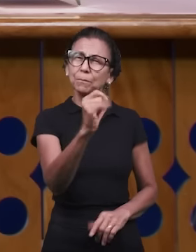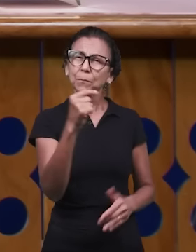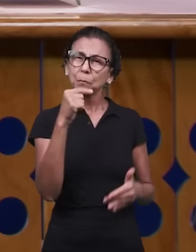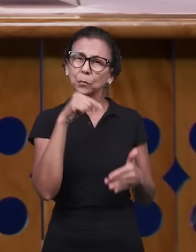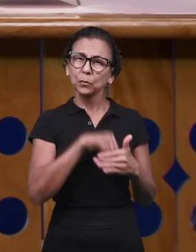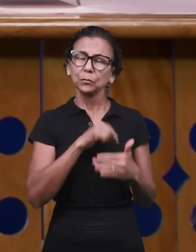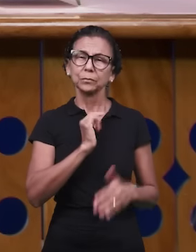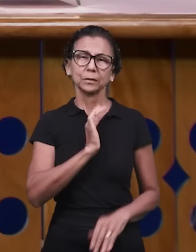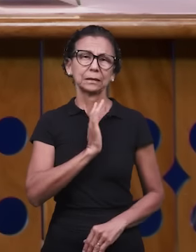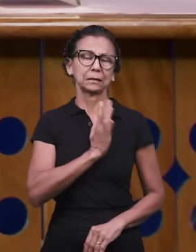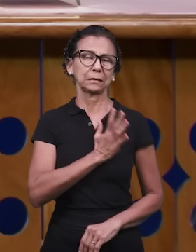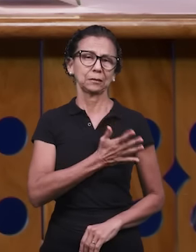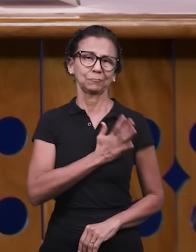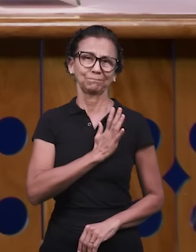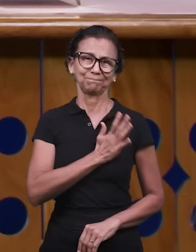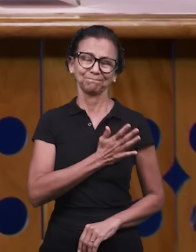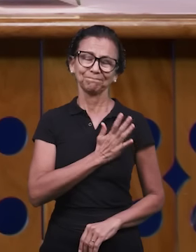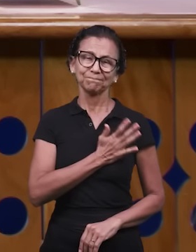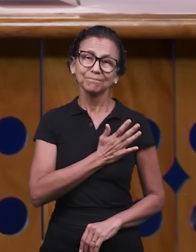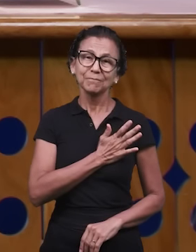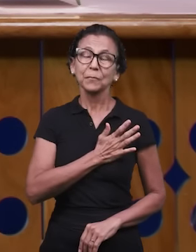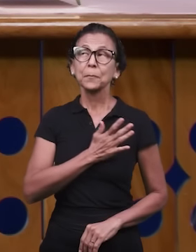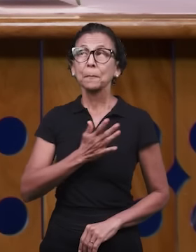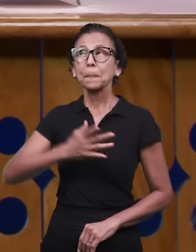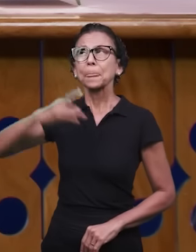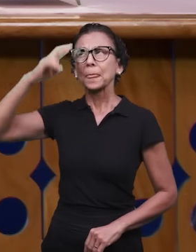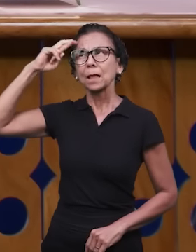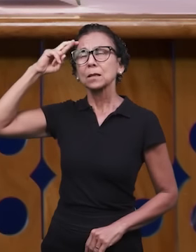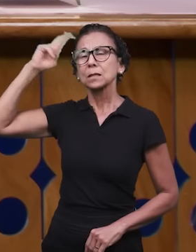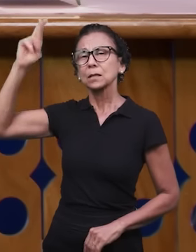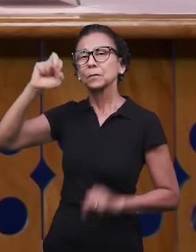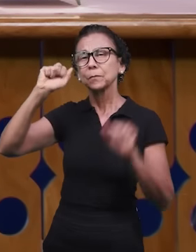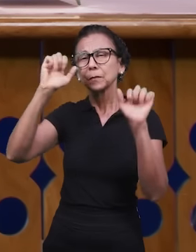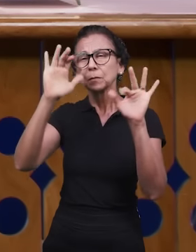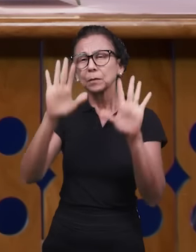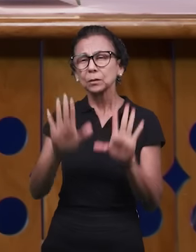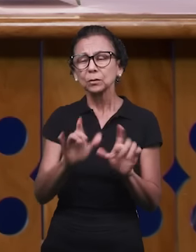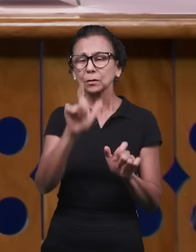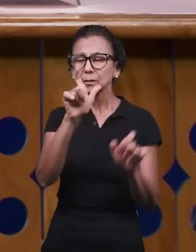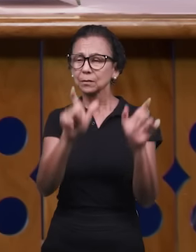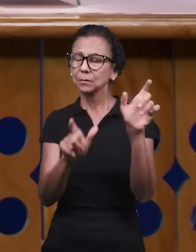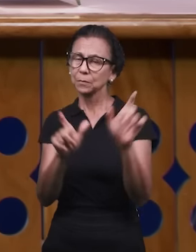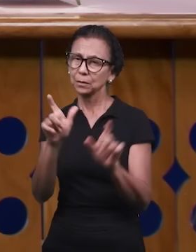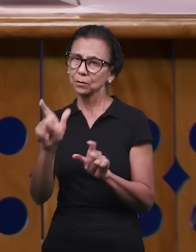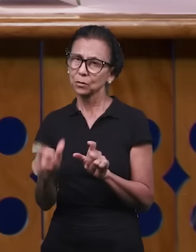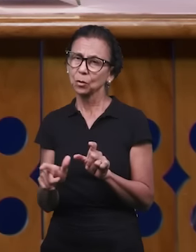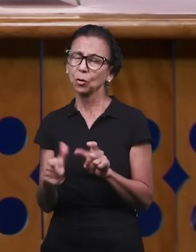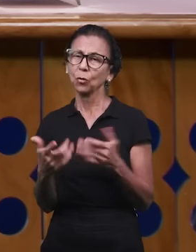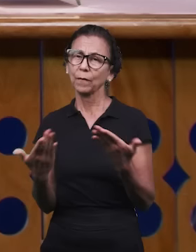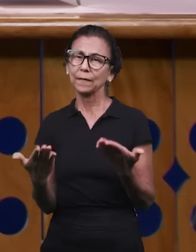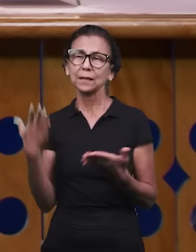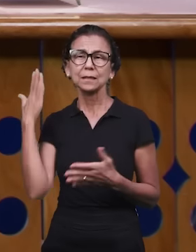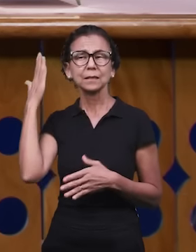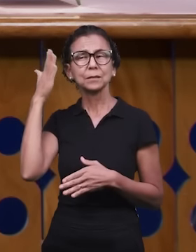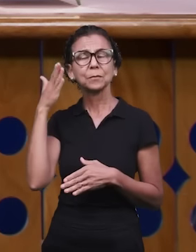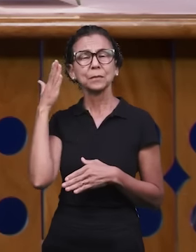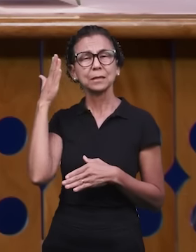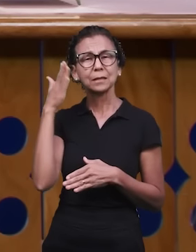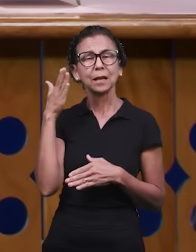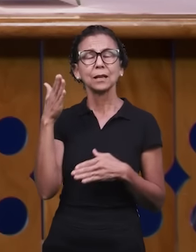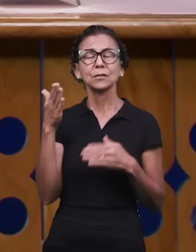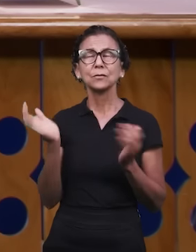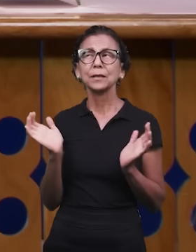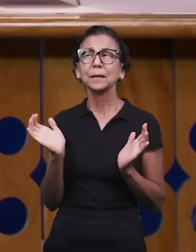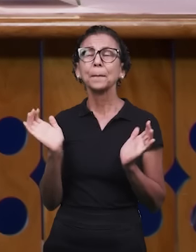coração. Que o Senhor abençoe a sua vida com esta palavra. Dê o entendimento, Senhor, do